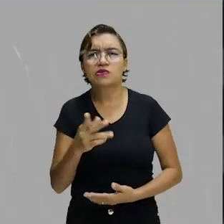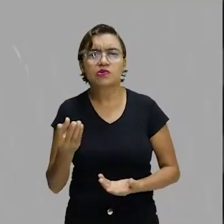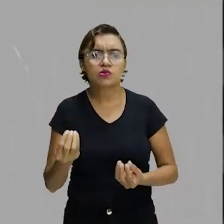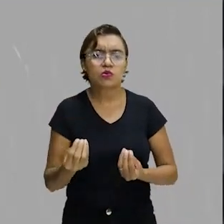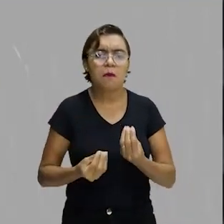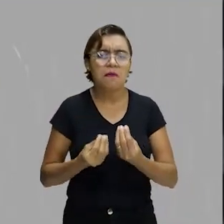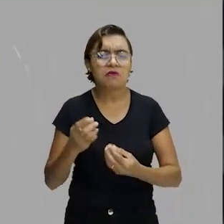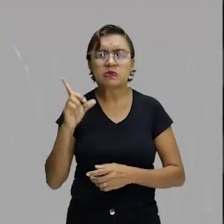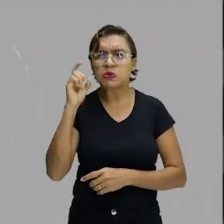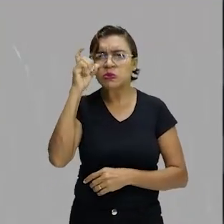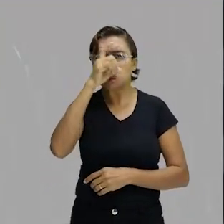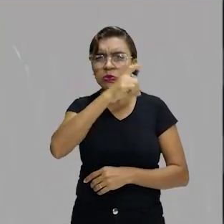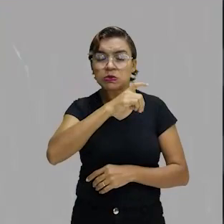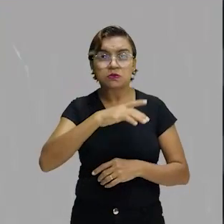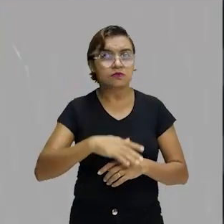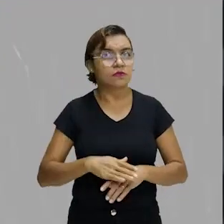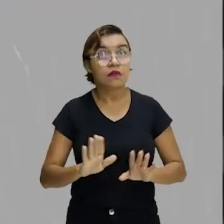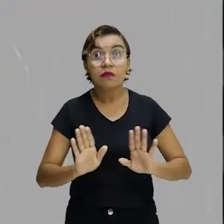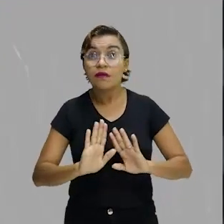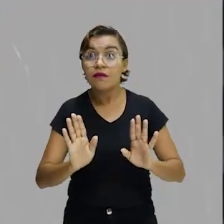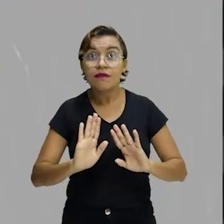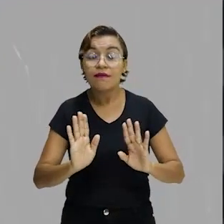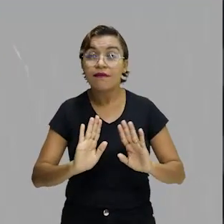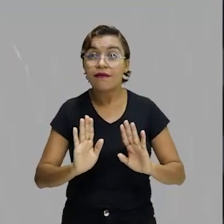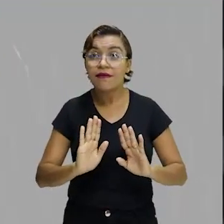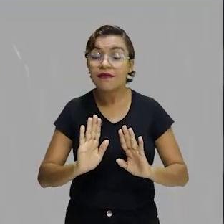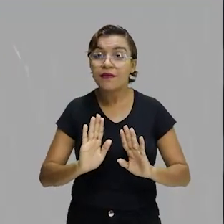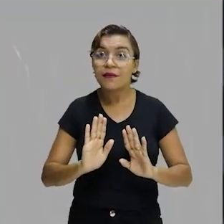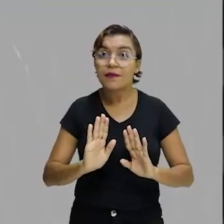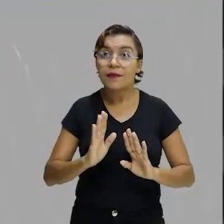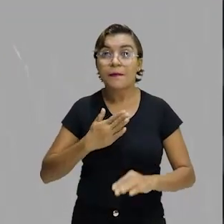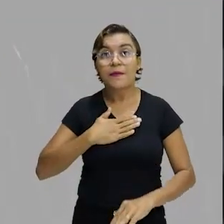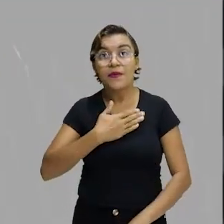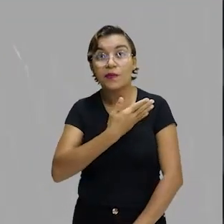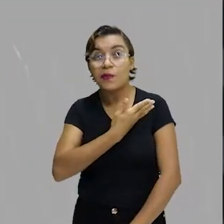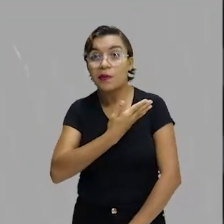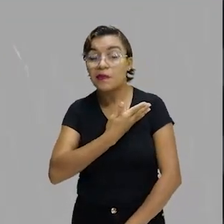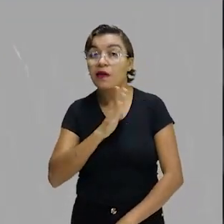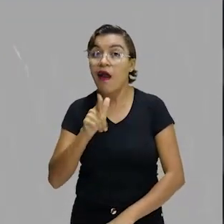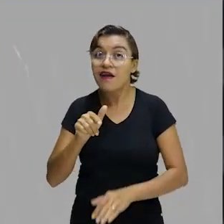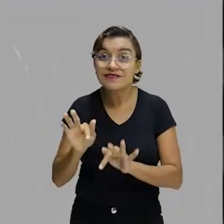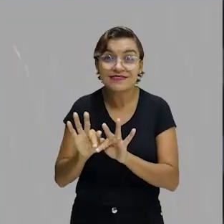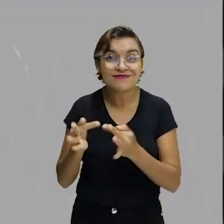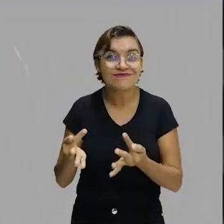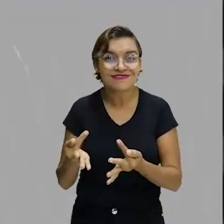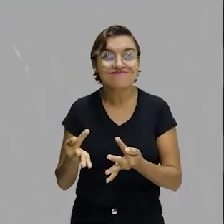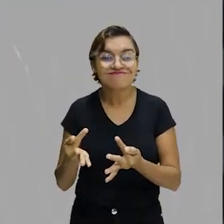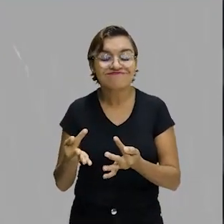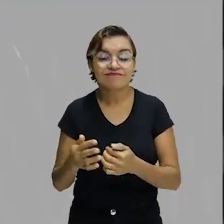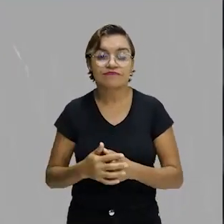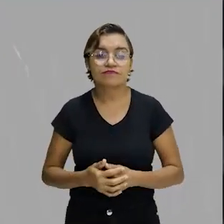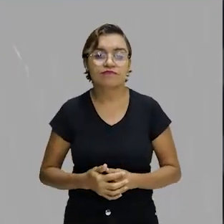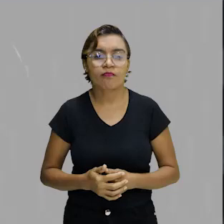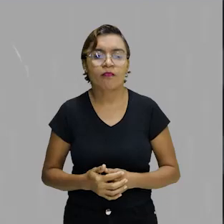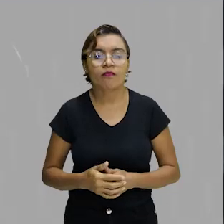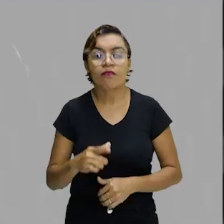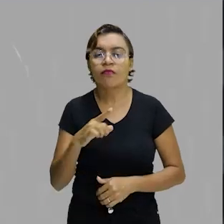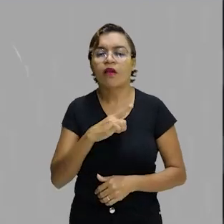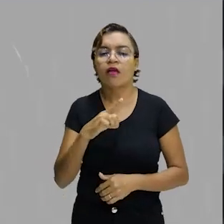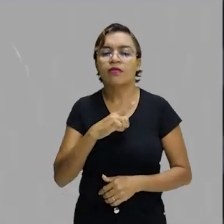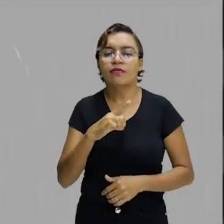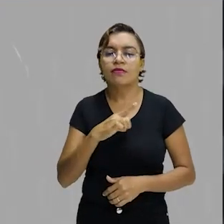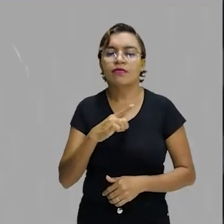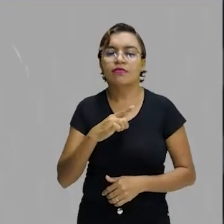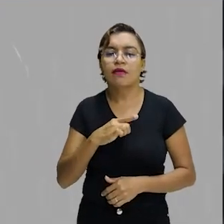é mais complicado. Não, caro amigo, meu colega de trabalho, não é até mais simples, veja só. Eu tenho